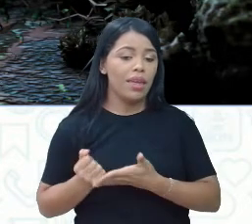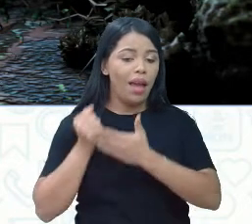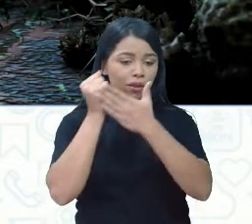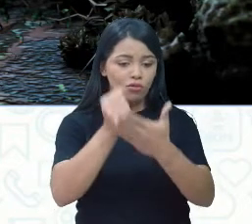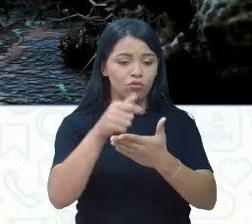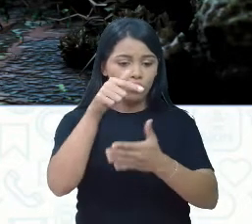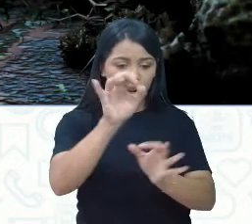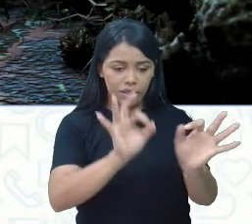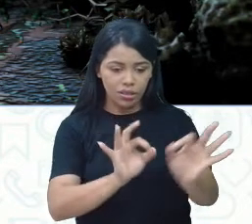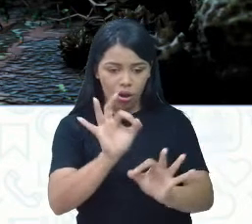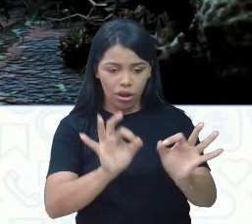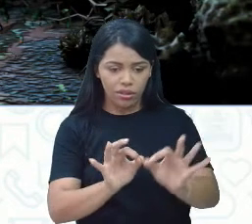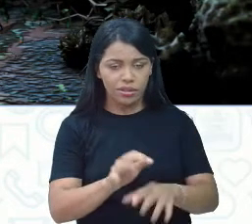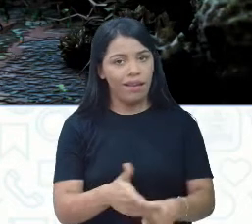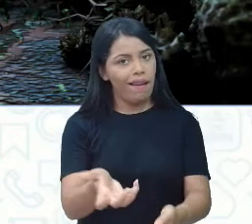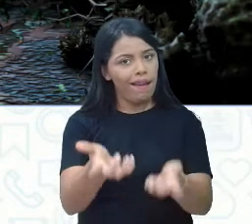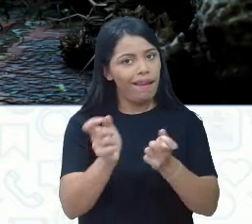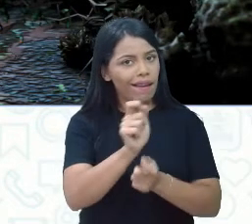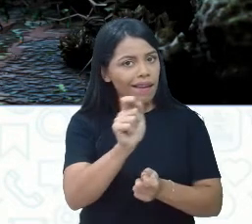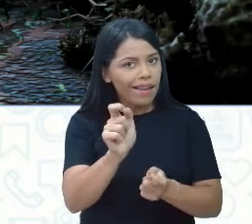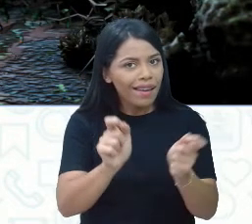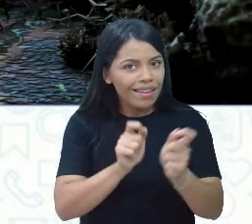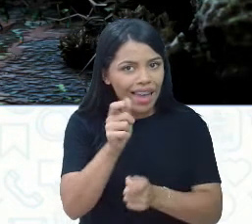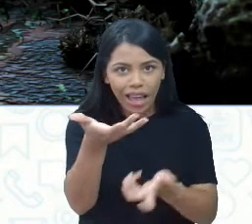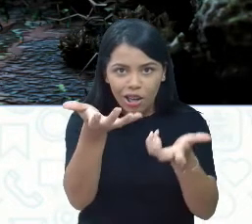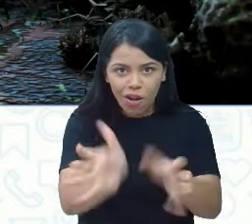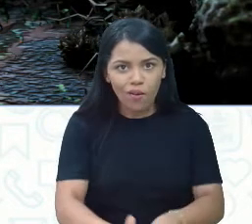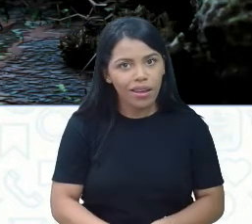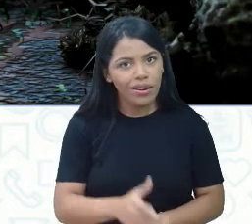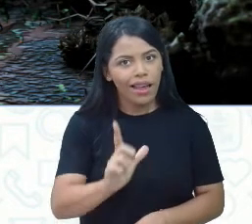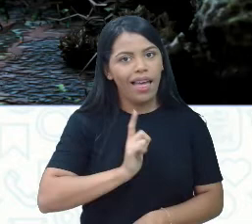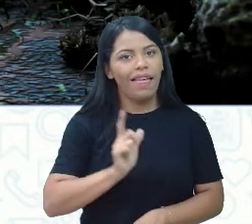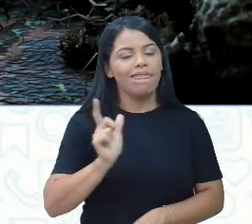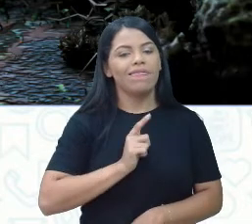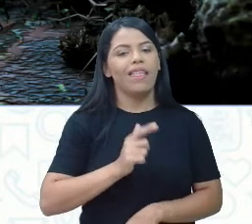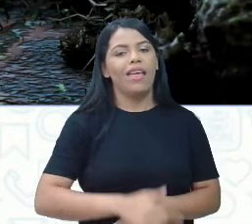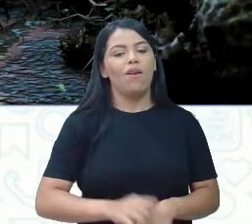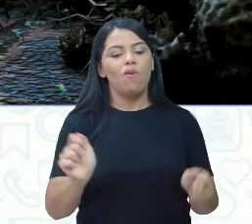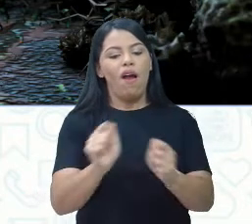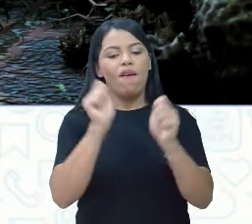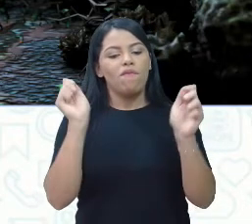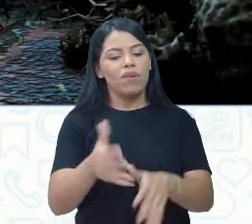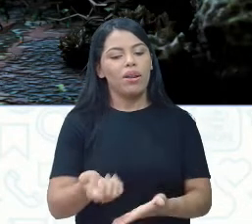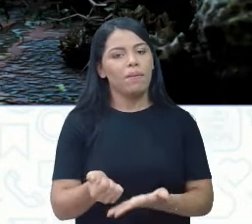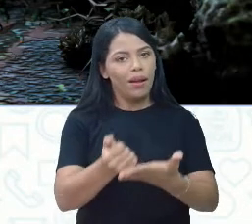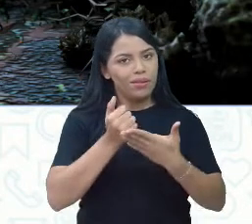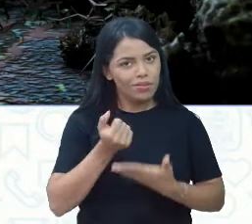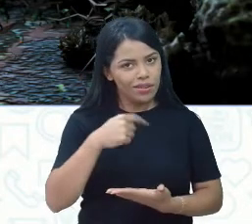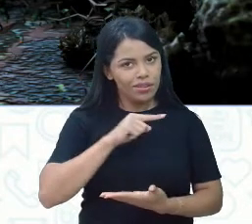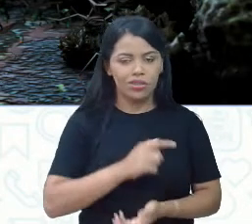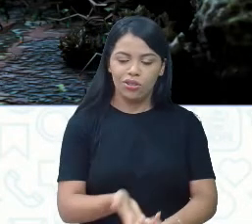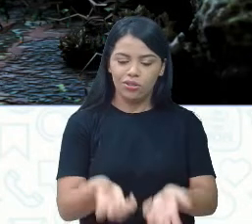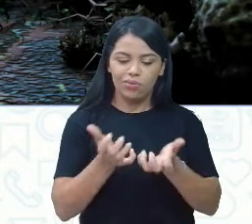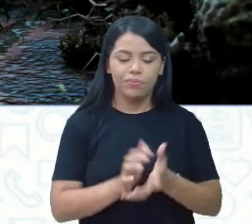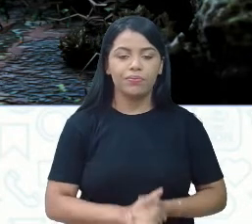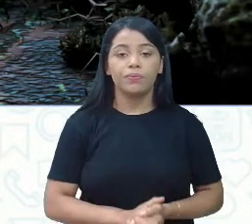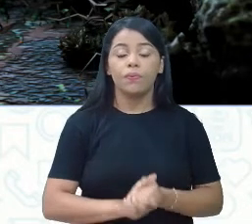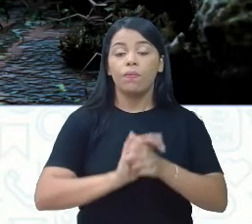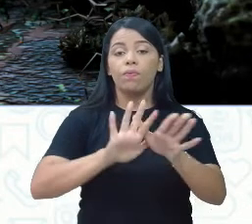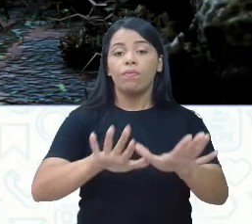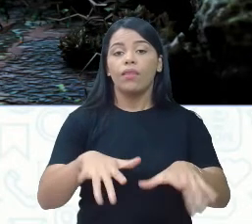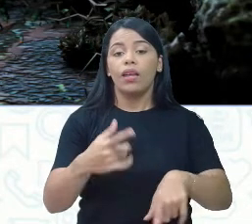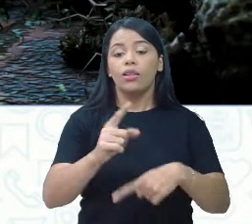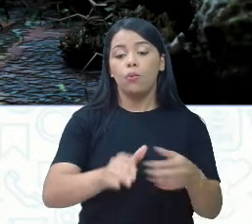mágico aí acontecendo. Quem não queria uma fada madrinha todo dia para tirar a gente dos aperreios, né não? Em seguida, Cinderela